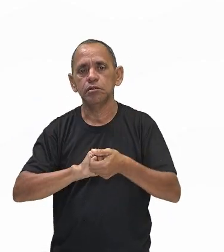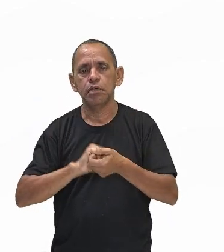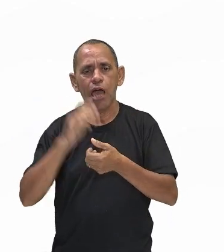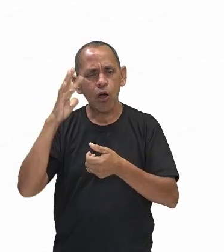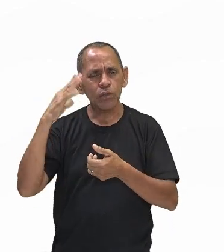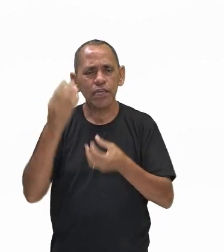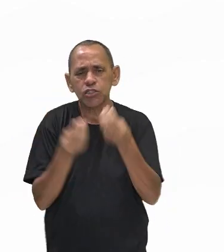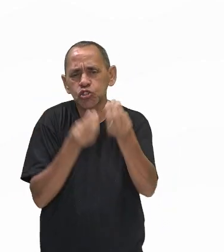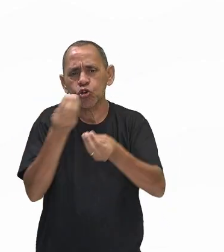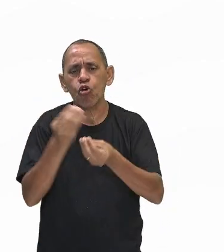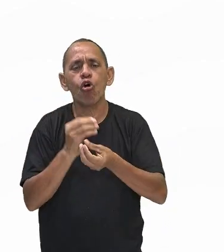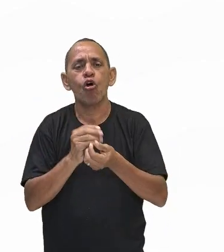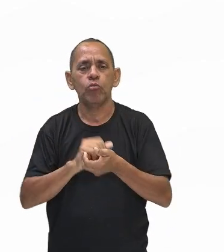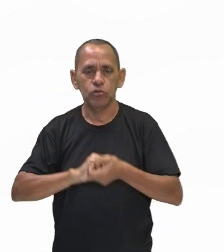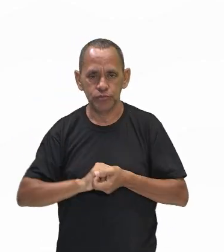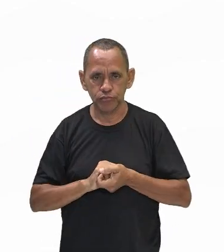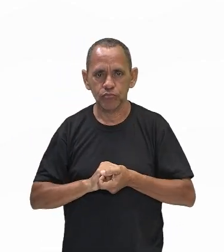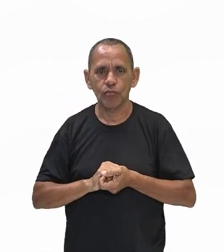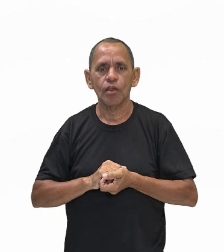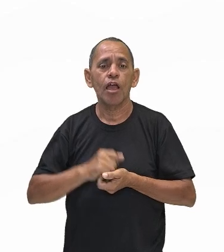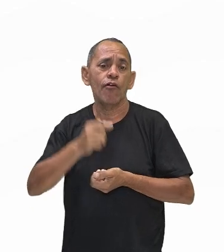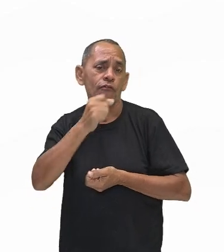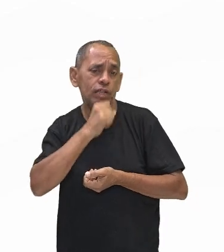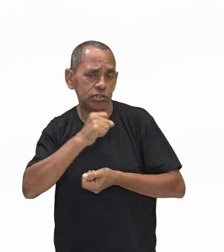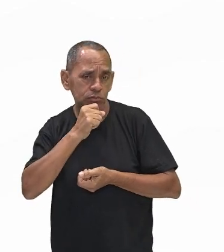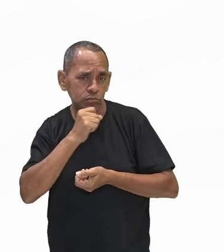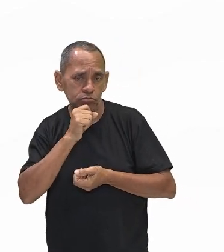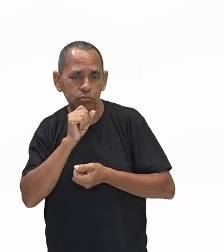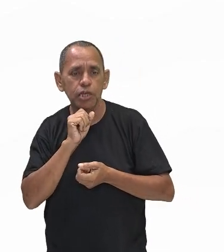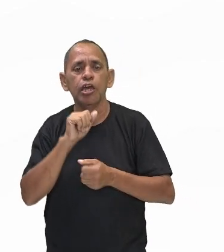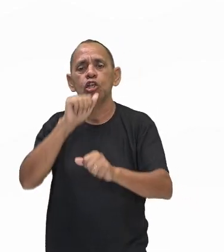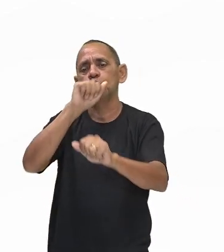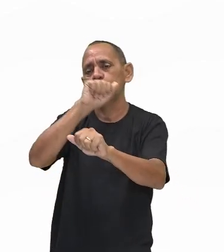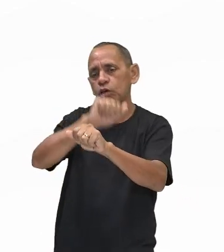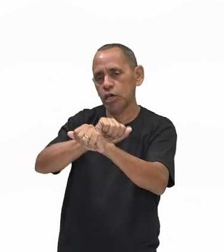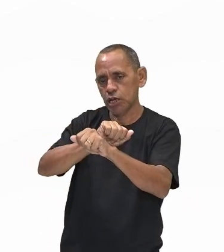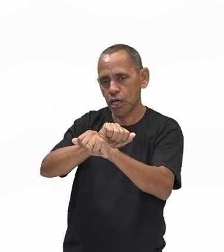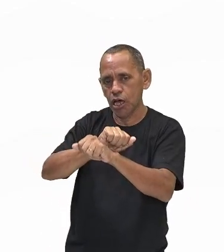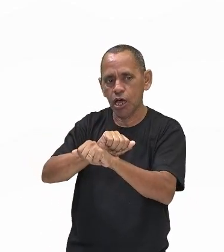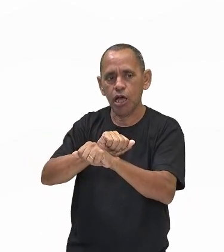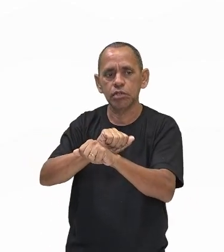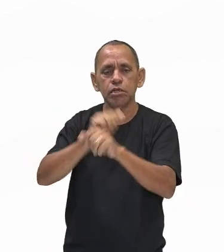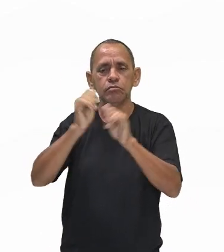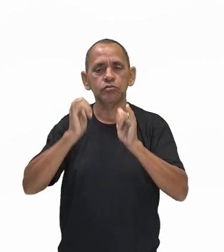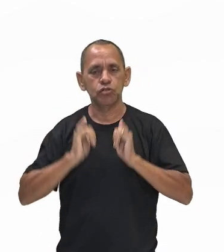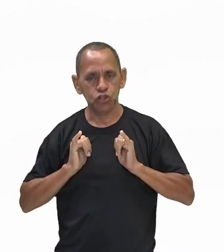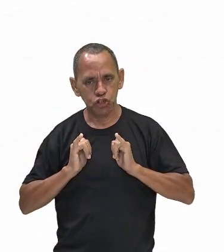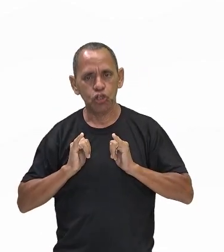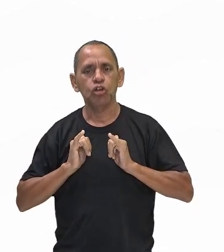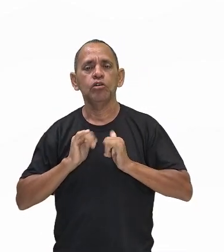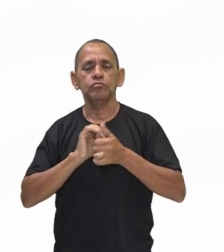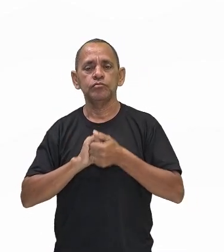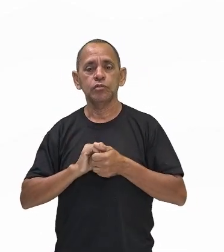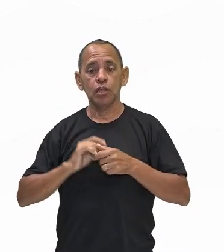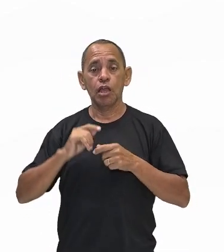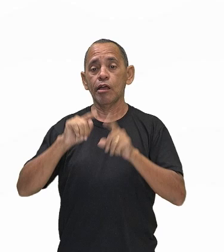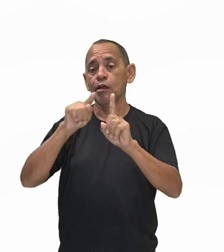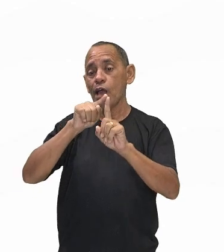ao envelhecimento sedentarismo gravidez ou per de peso